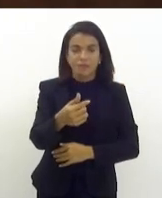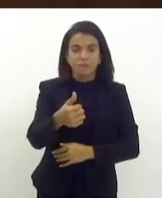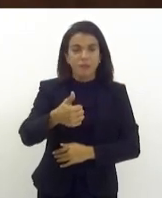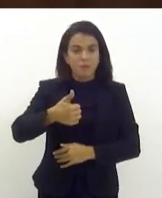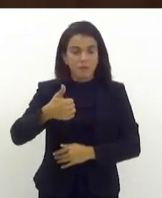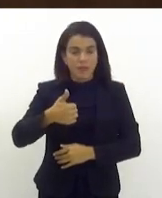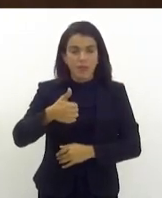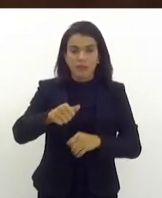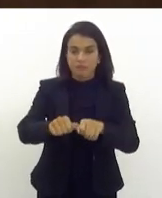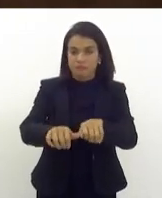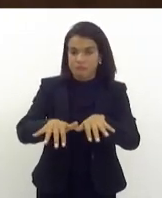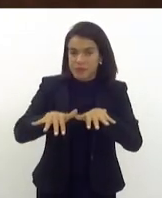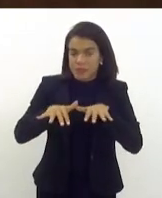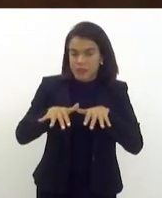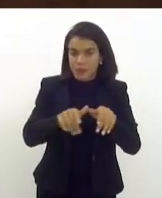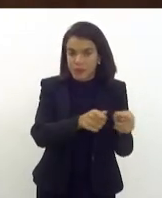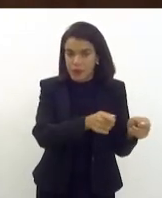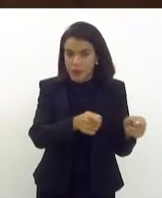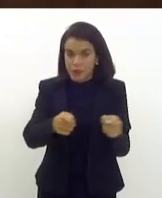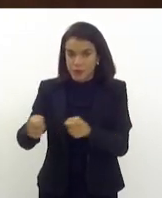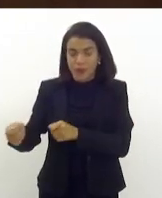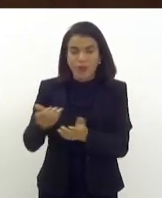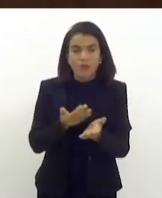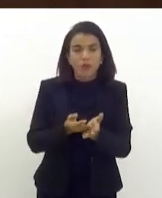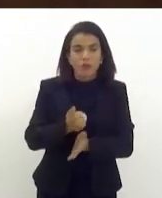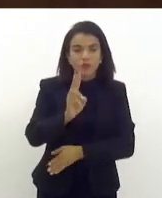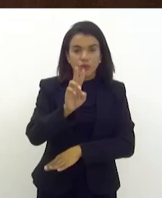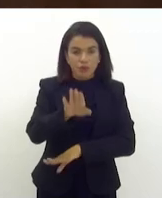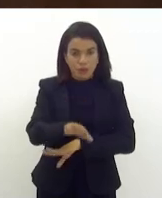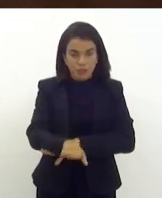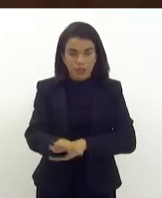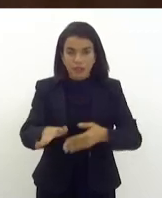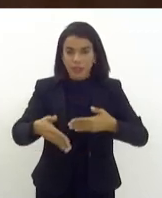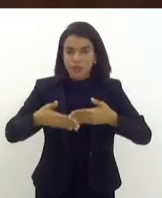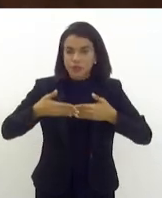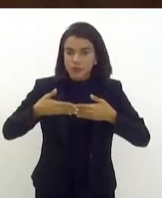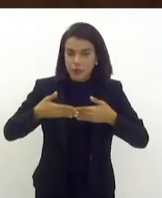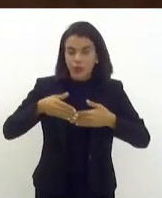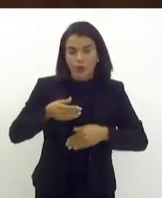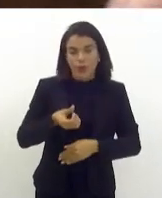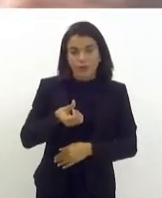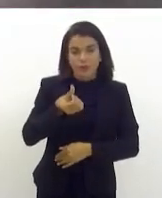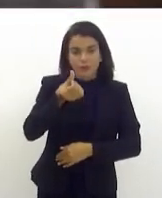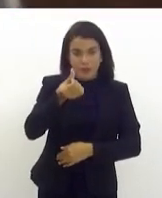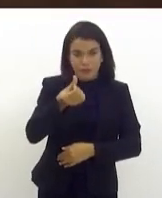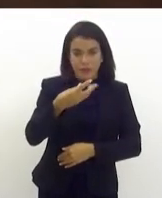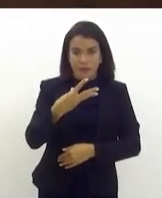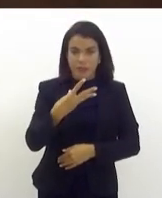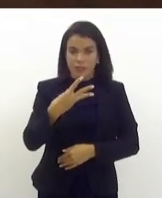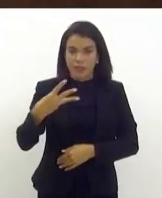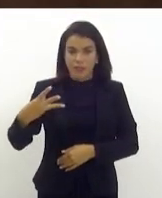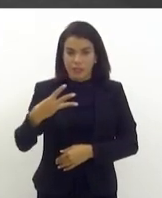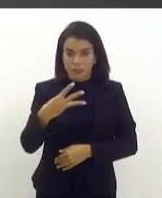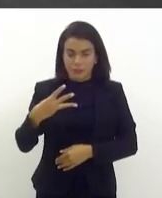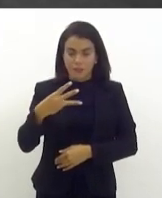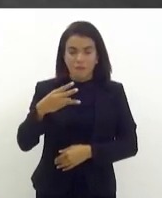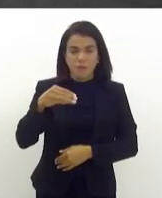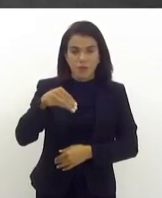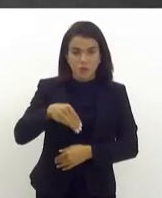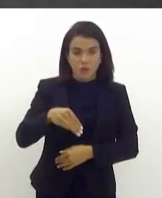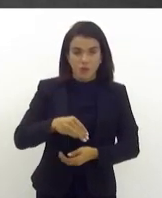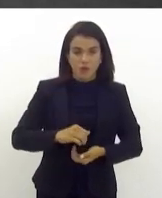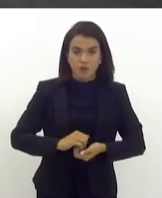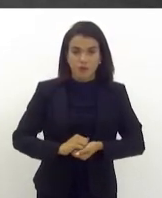71ª sessão ordinária que, iniciada às 14 horas, encerrou-se às 18 horas e 33 minutos.